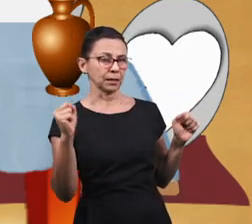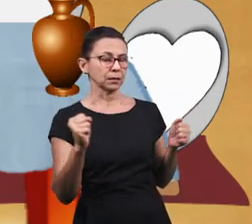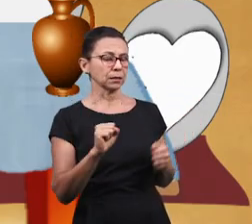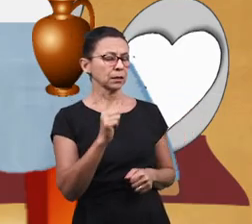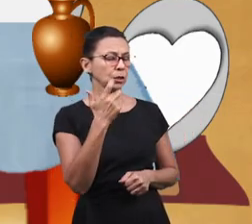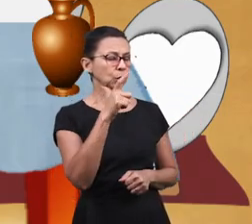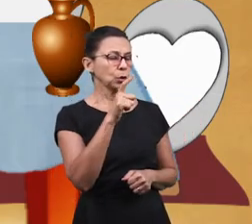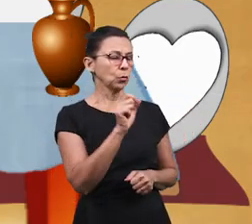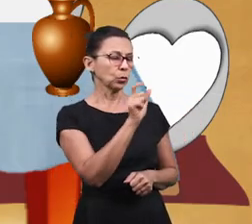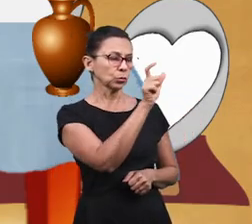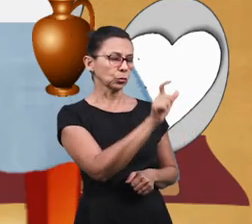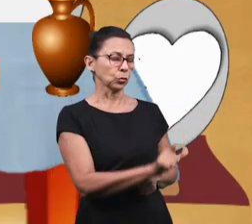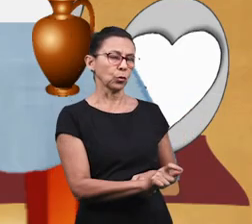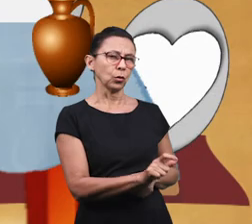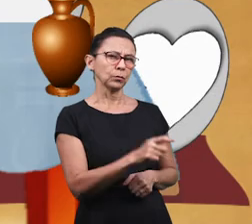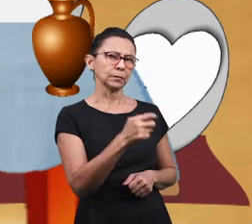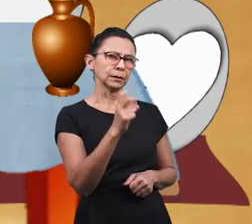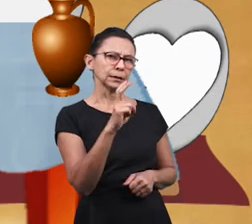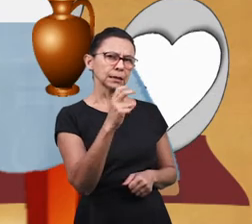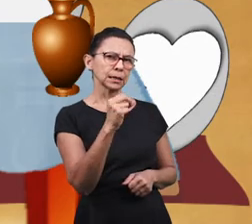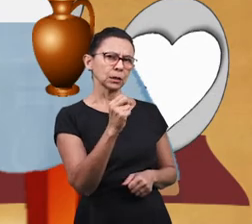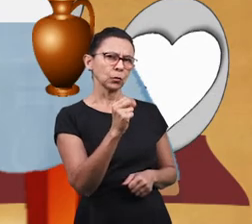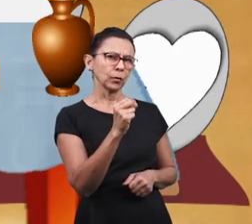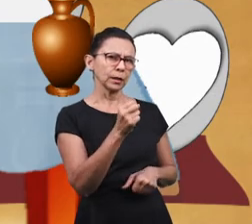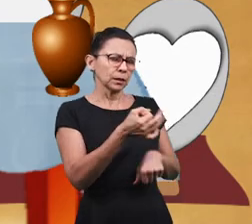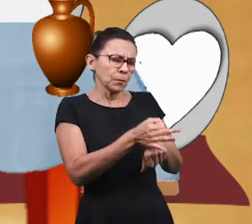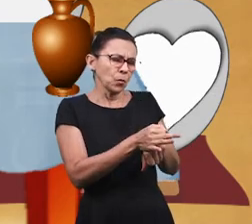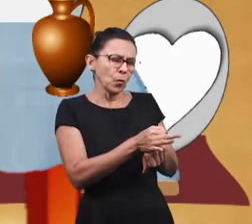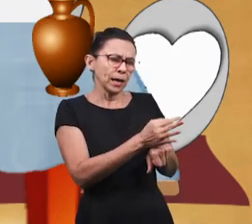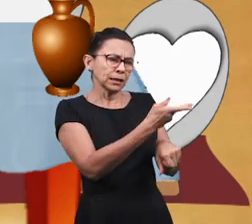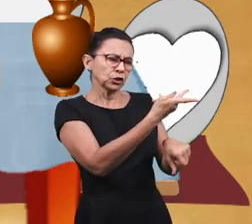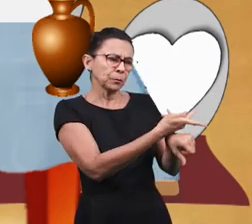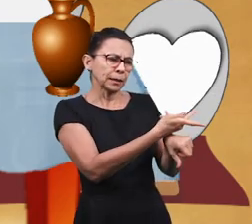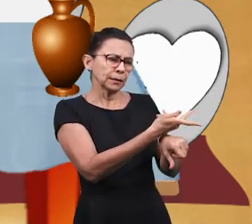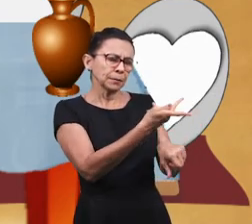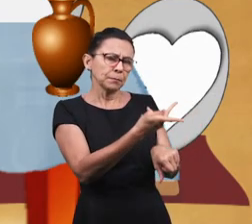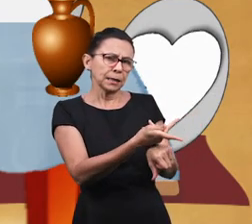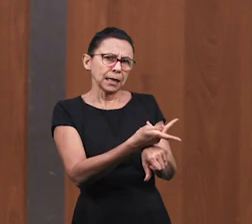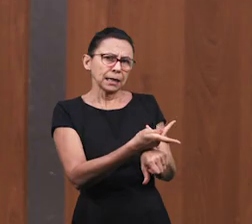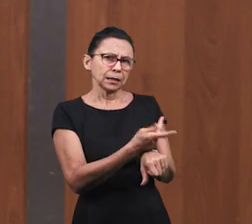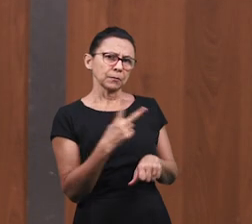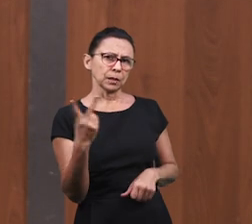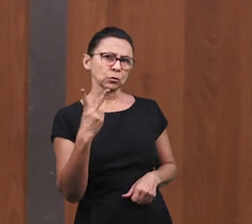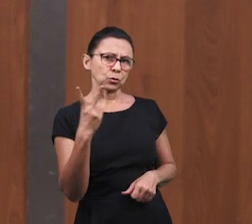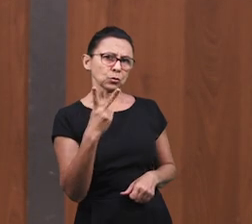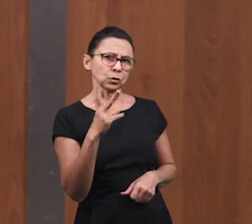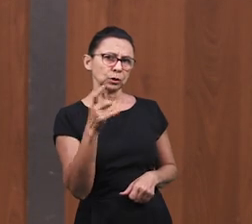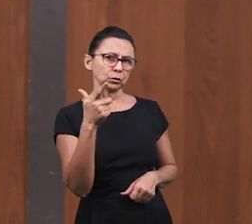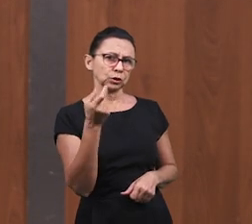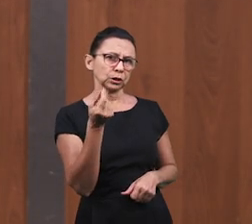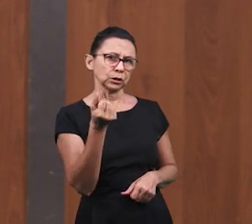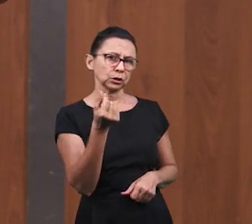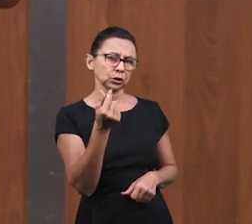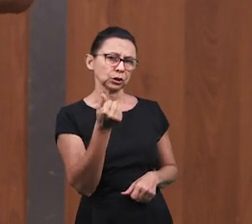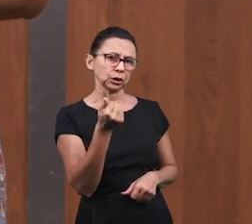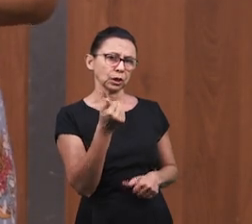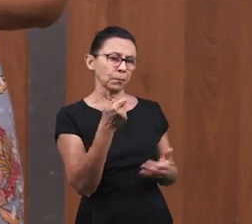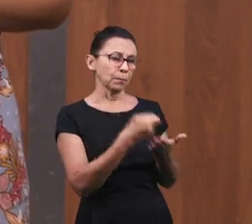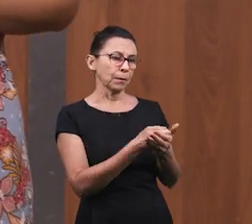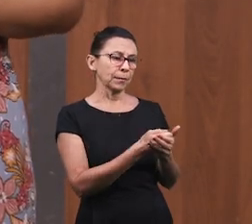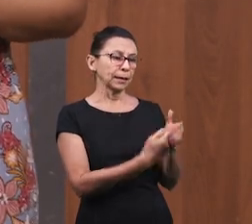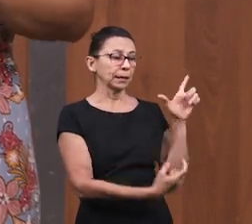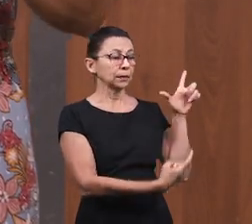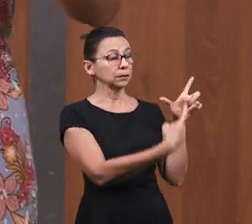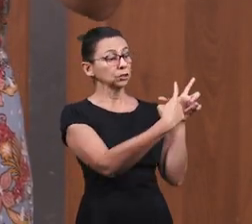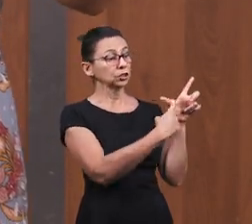50 moedas de prata. Mas nenhum dos dois tinha dinheiro para pagar essa dívida. E o